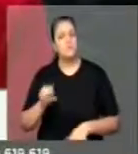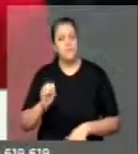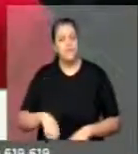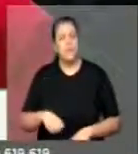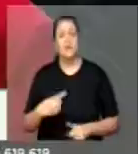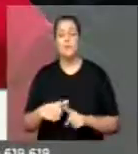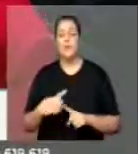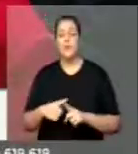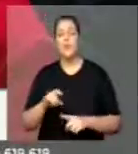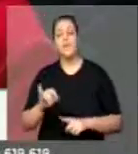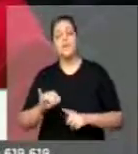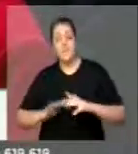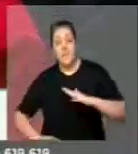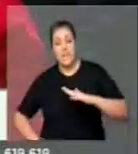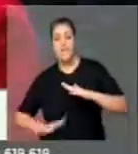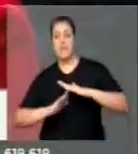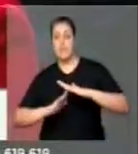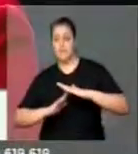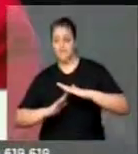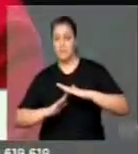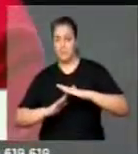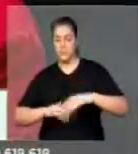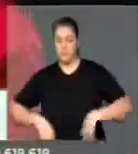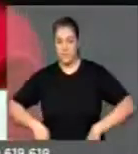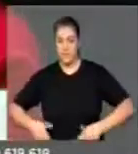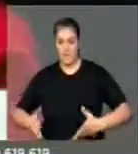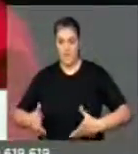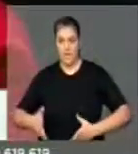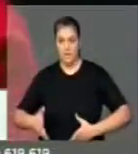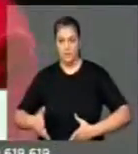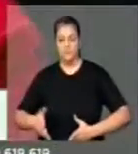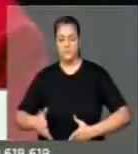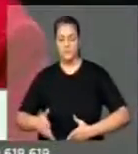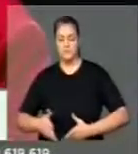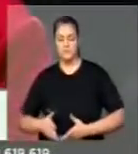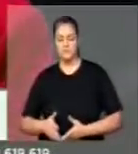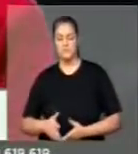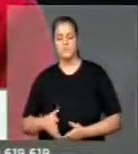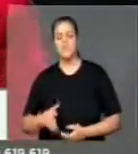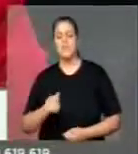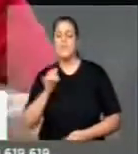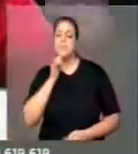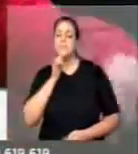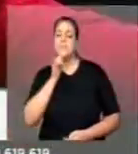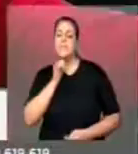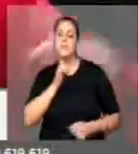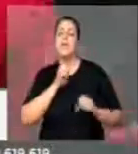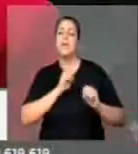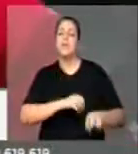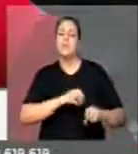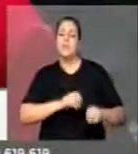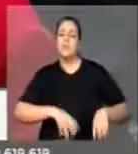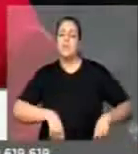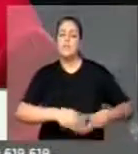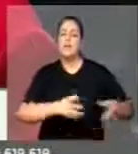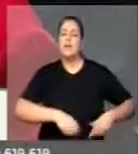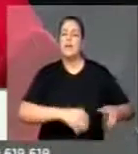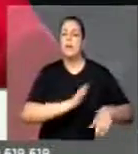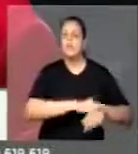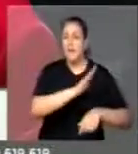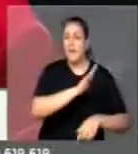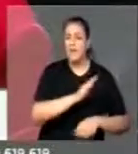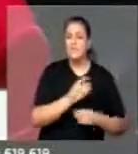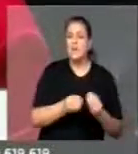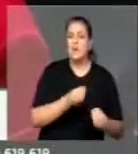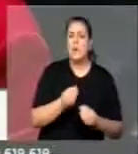vai exigir que, se houver uma ampliação de gastos numa área como a de educação, você tire da área de saúde para